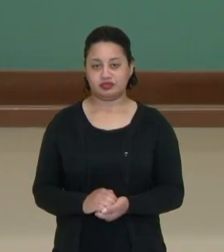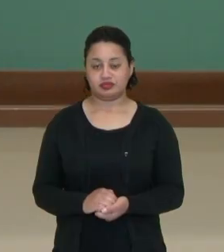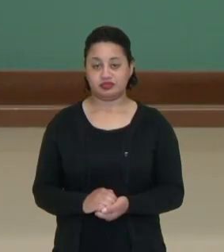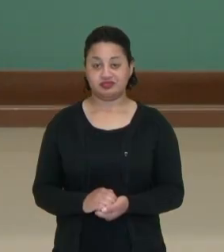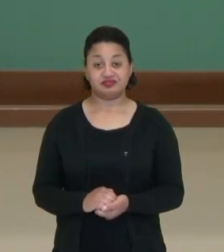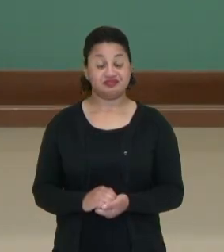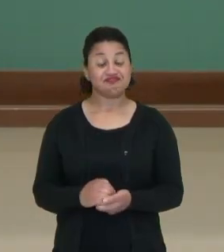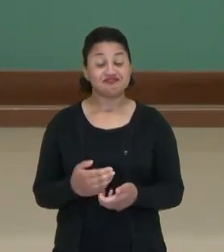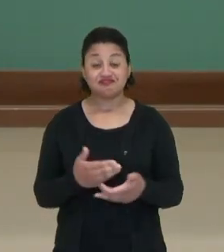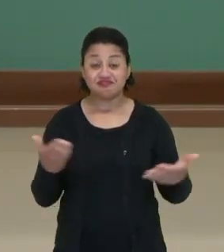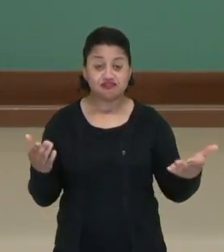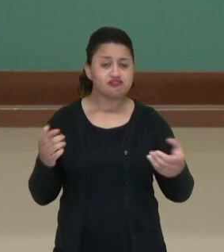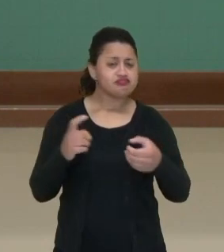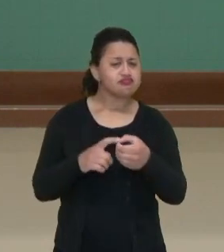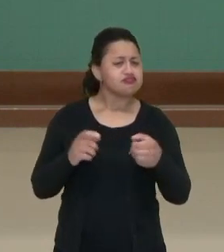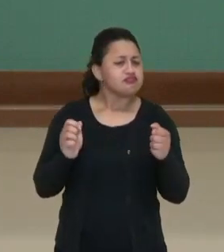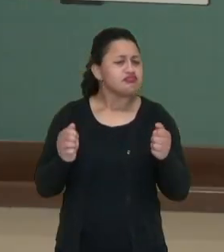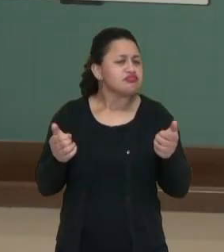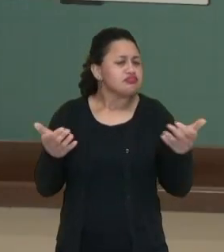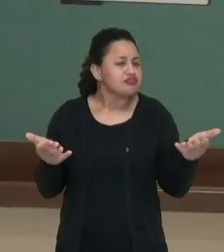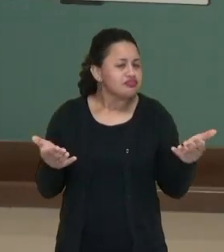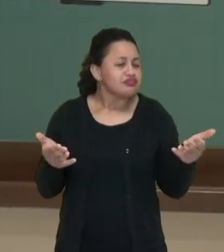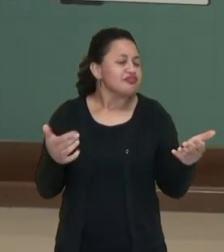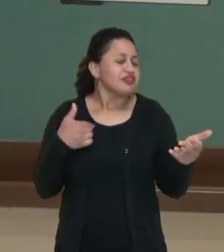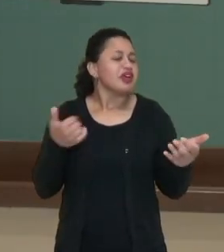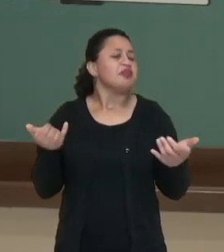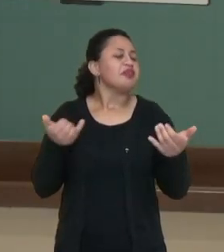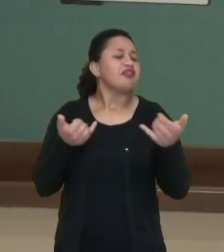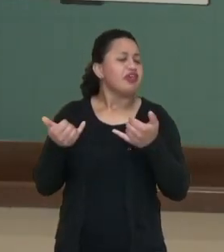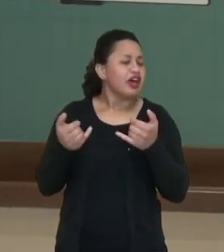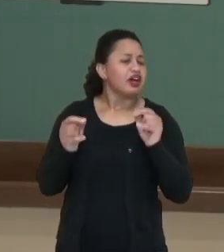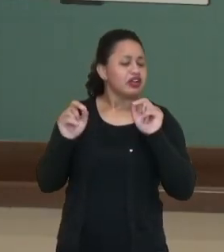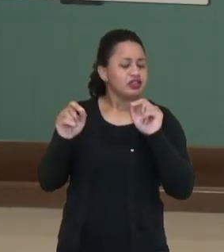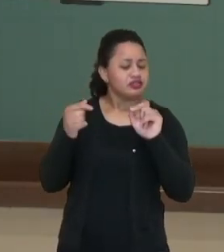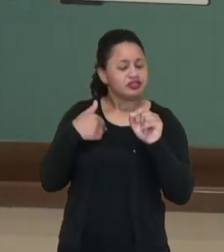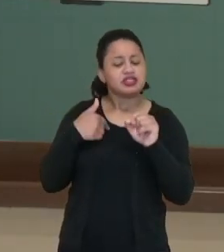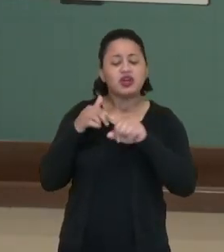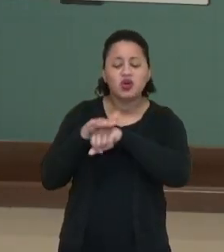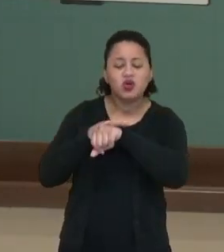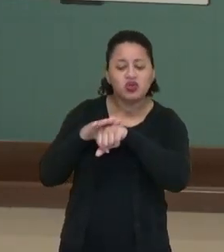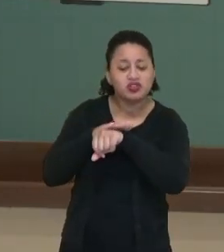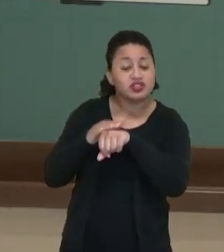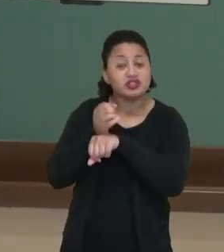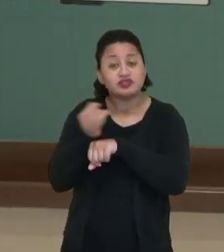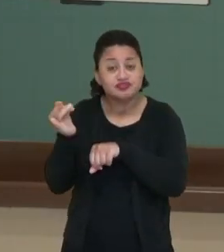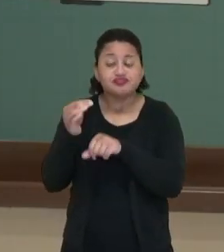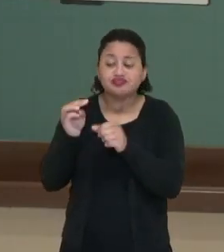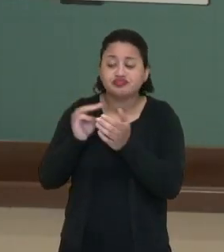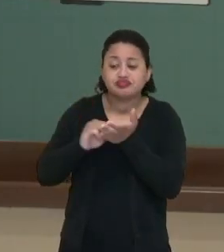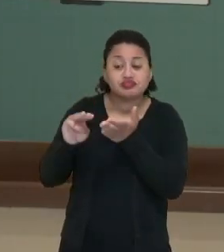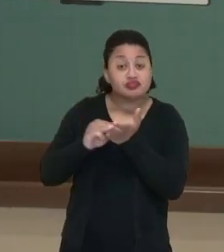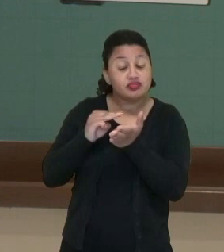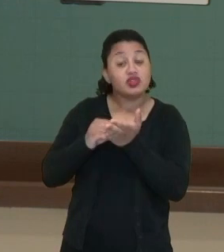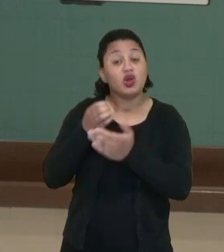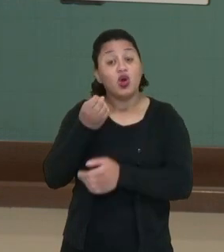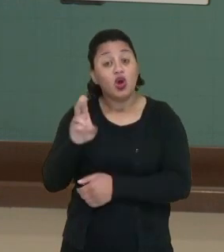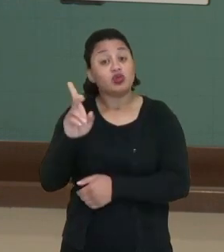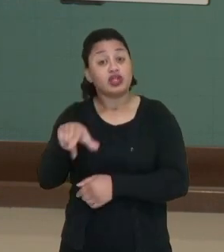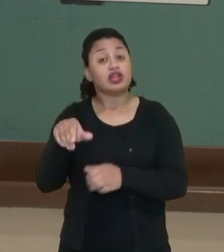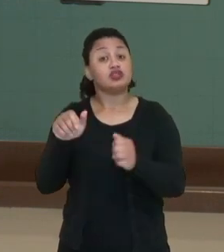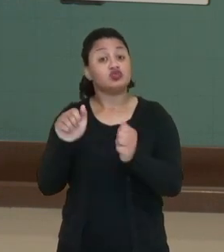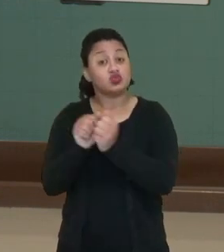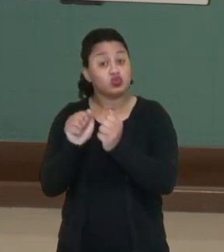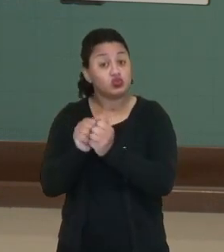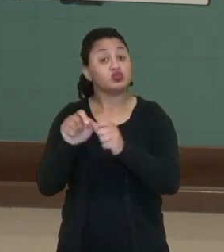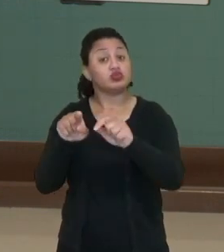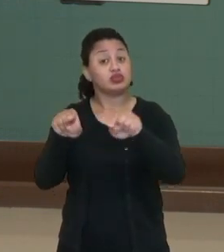Voltei, gente linda. E aí? Conta pra mim uma coisa. Ligou para os colegas? Está reunida aí com mais alguém da turma? Tem alguém